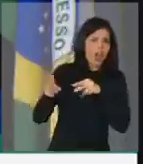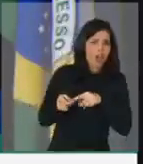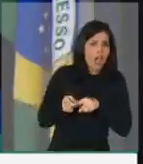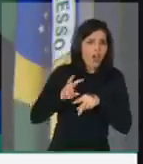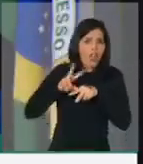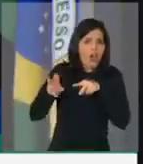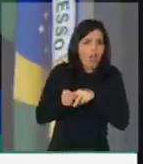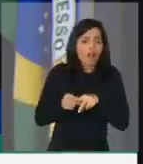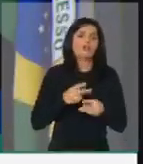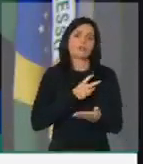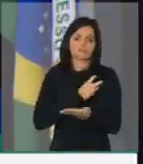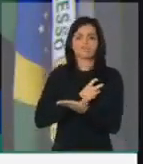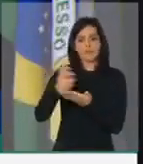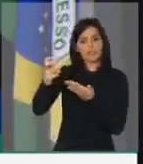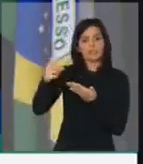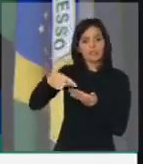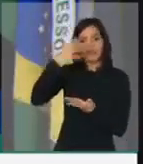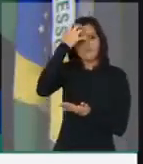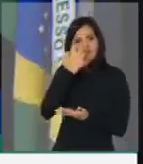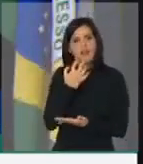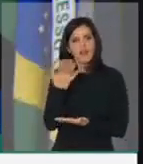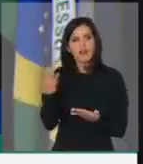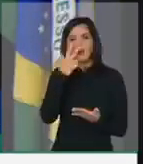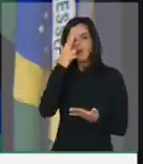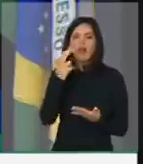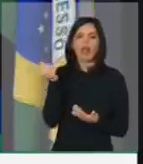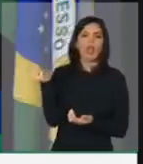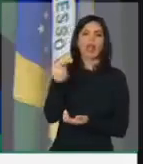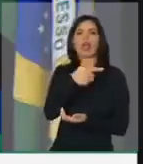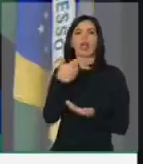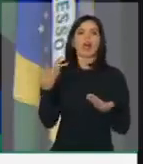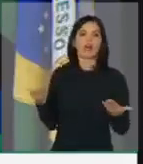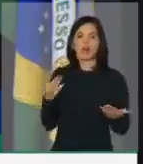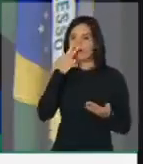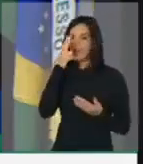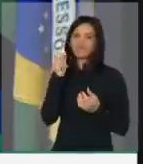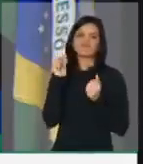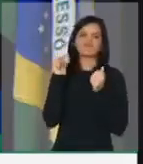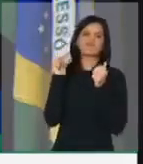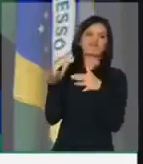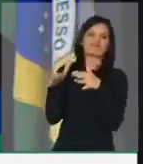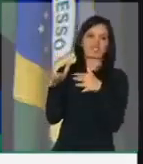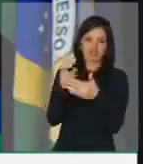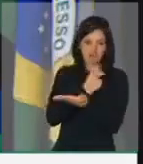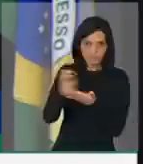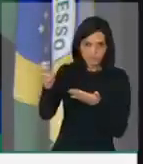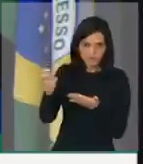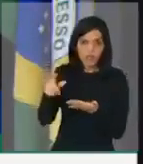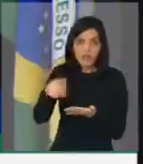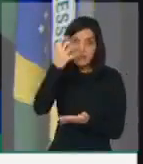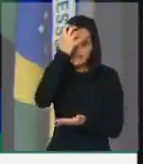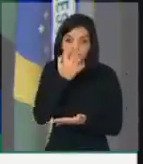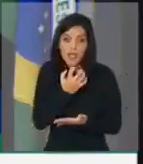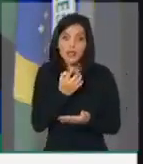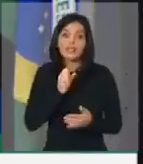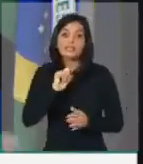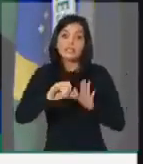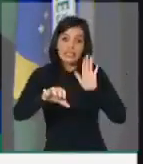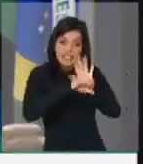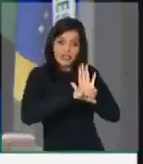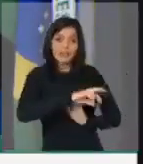impeachment coisas e e está sendo prostituiu do Instituto do impeachment é coisa séria para quando tem crime de responsabilidade